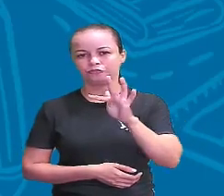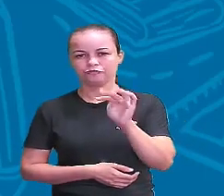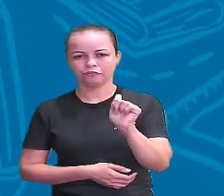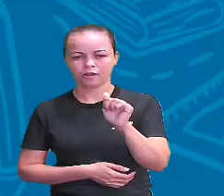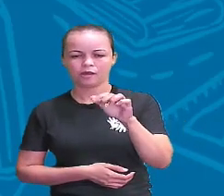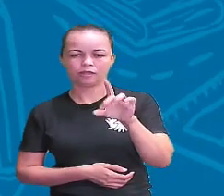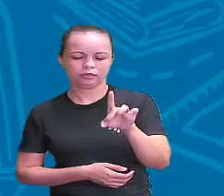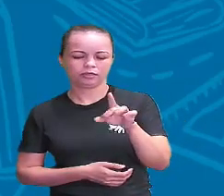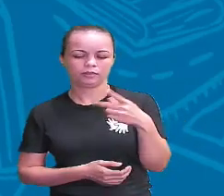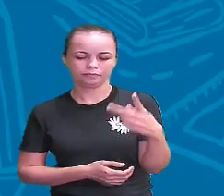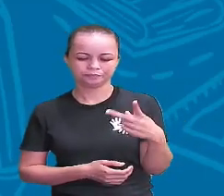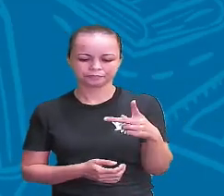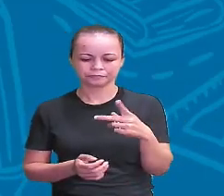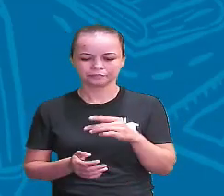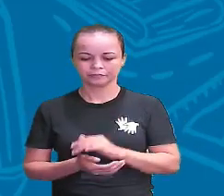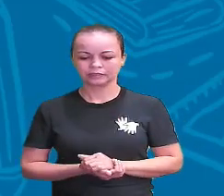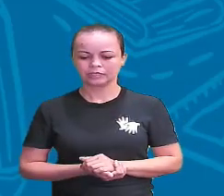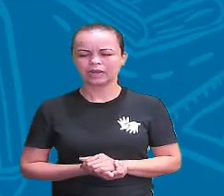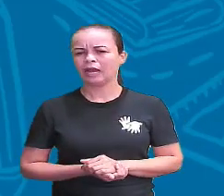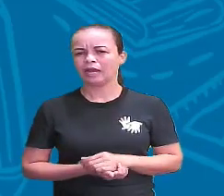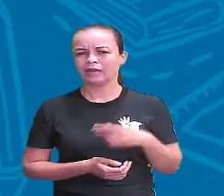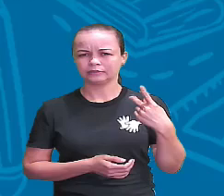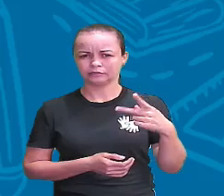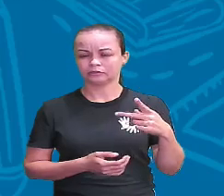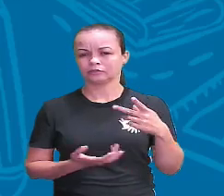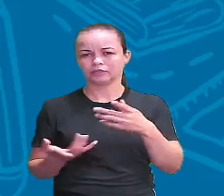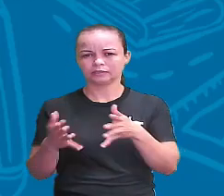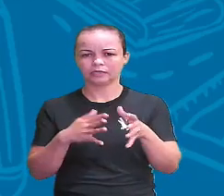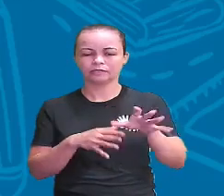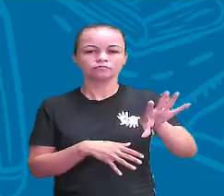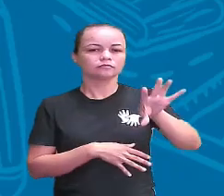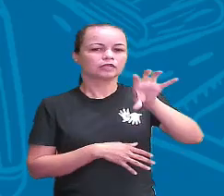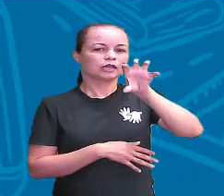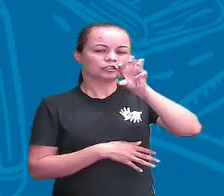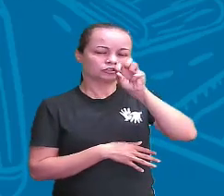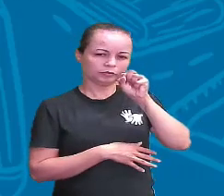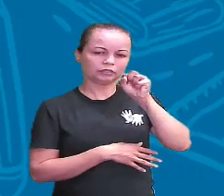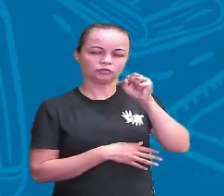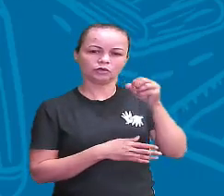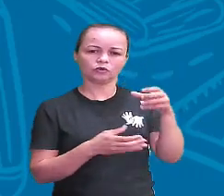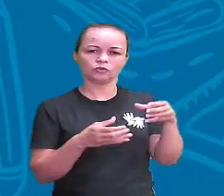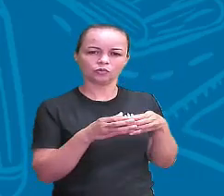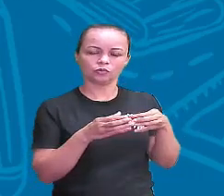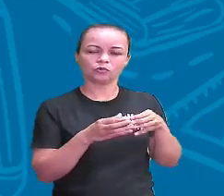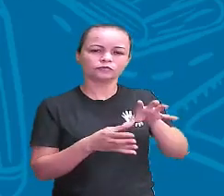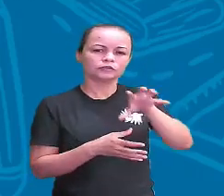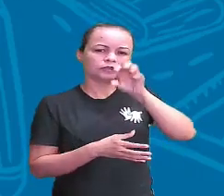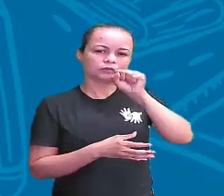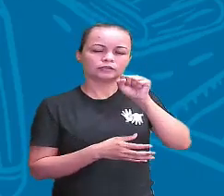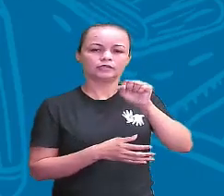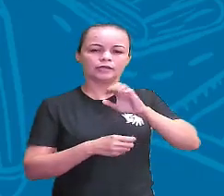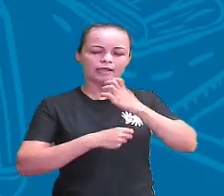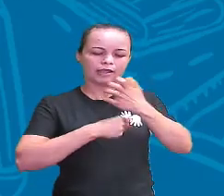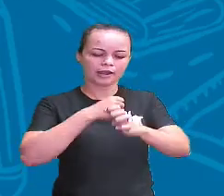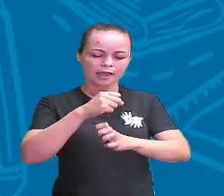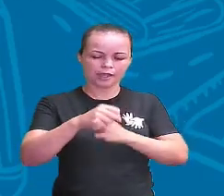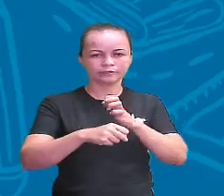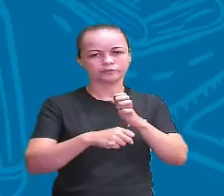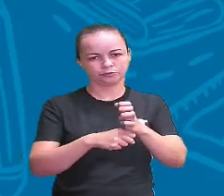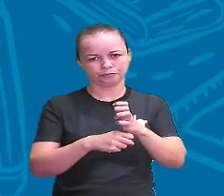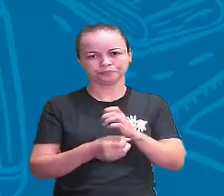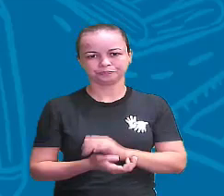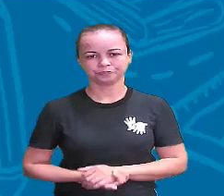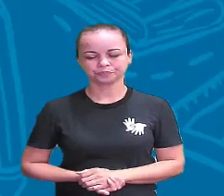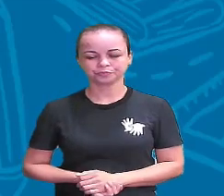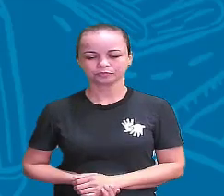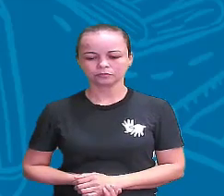ser devidamente, vamos dizer assim, alicerçado, é lá na cadeia respiratória, ou chamada cadeia transportadora de elétrons. O nome já diz tudo, né?